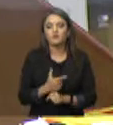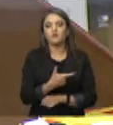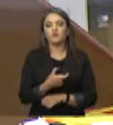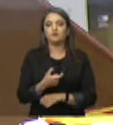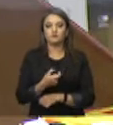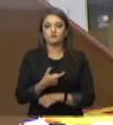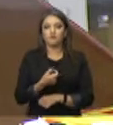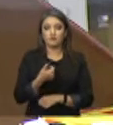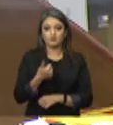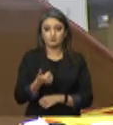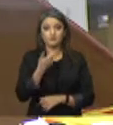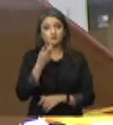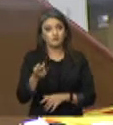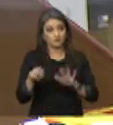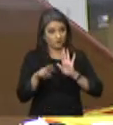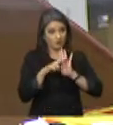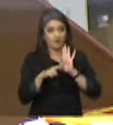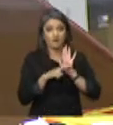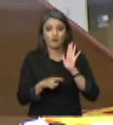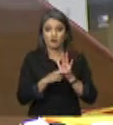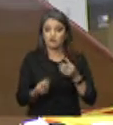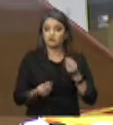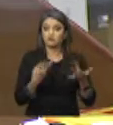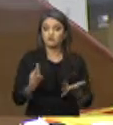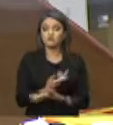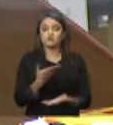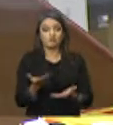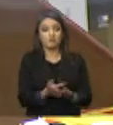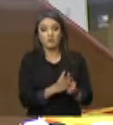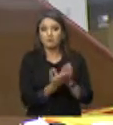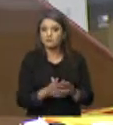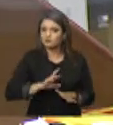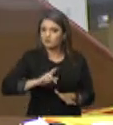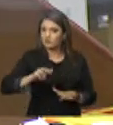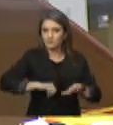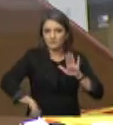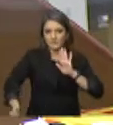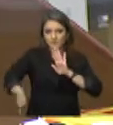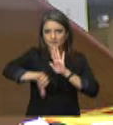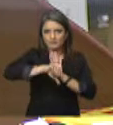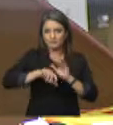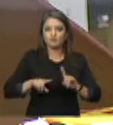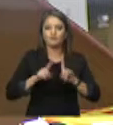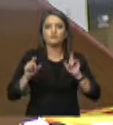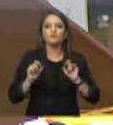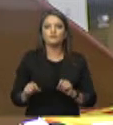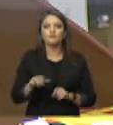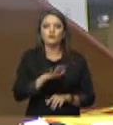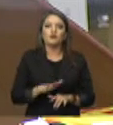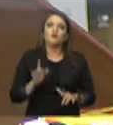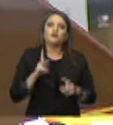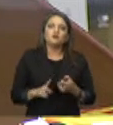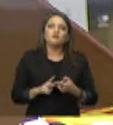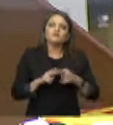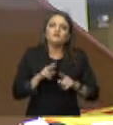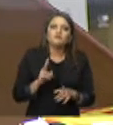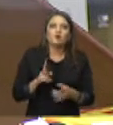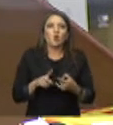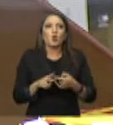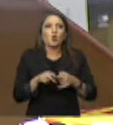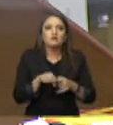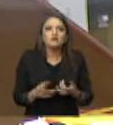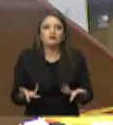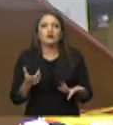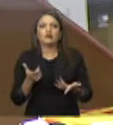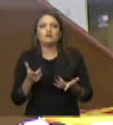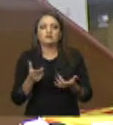incidência dos princípios penais em processos ou procedimentos não criminais sobretudo os de caráter sancionatório que